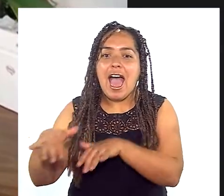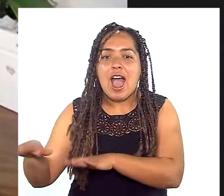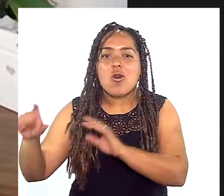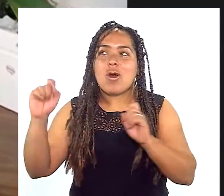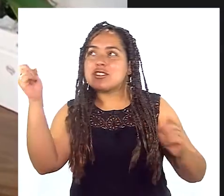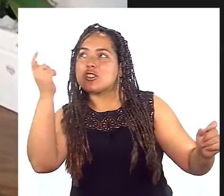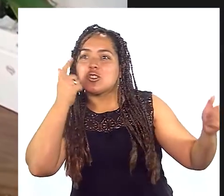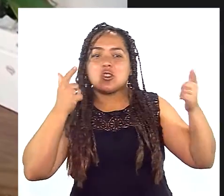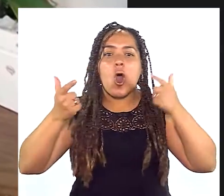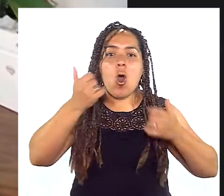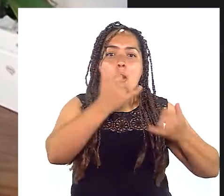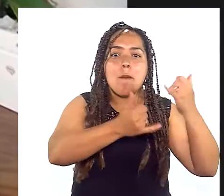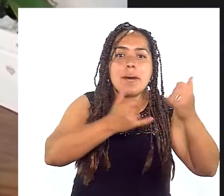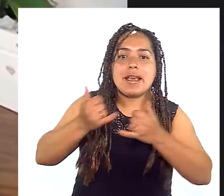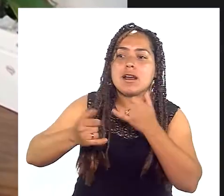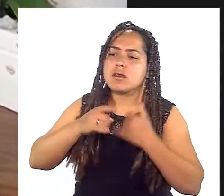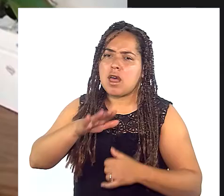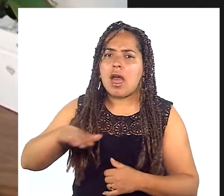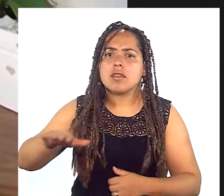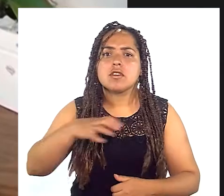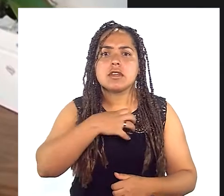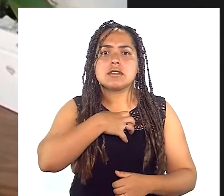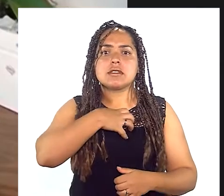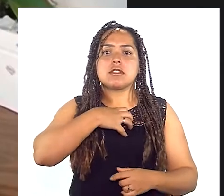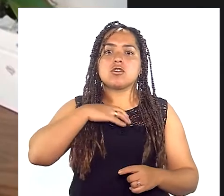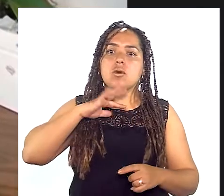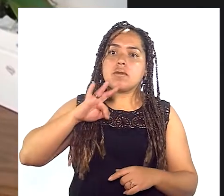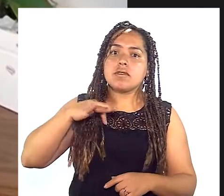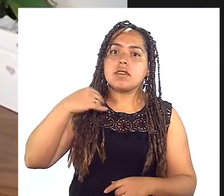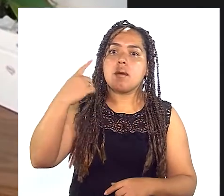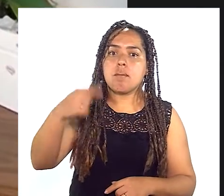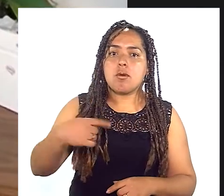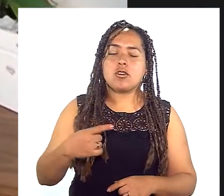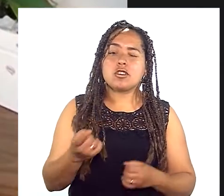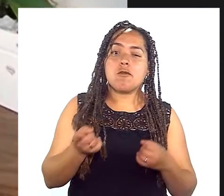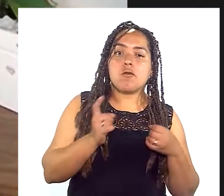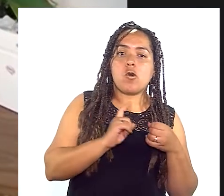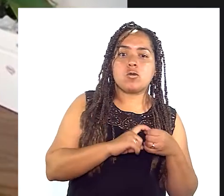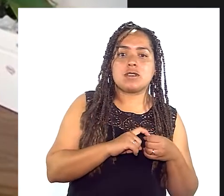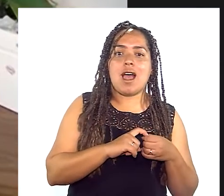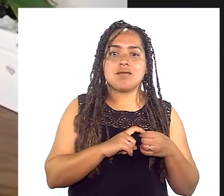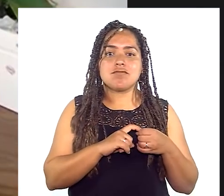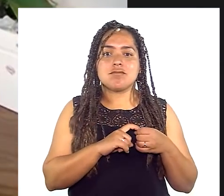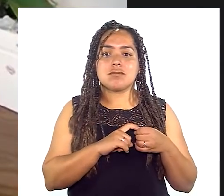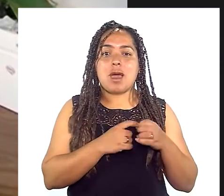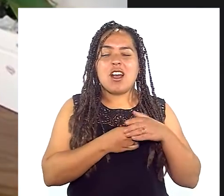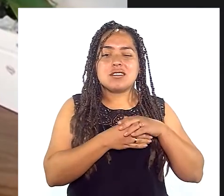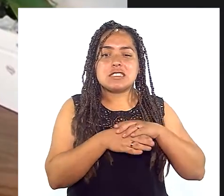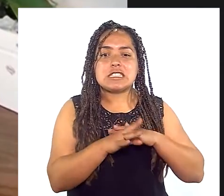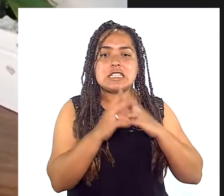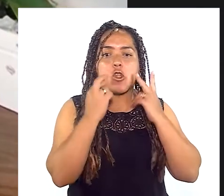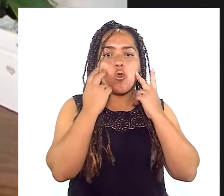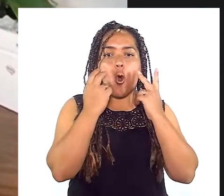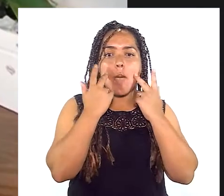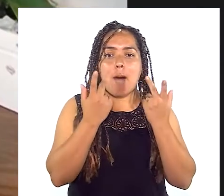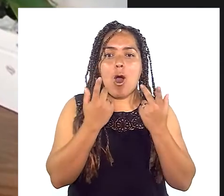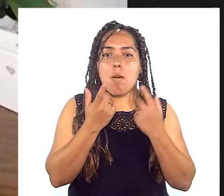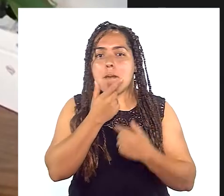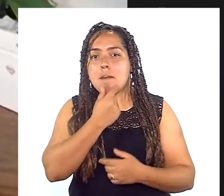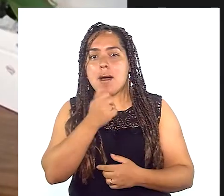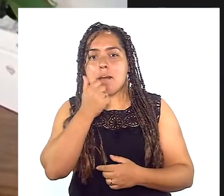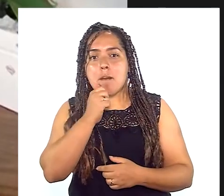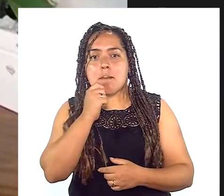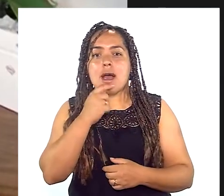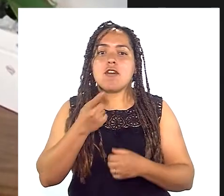inteiro, brincando uma com as outras, e podem ser que essas crianças também sintam quando tiverem que voltar para a nossa rotina habitual e dos pais voltarem